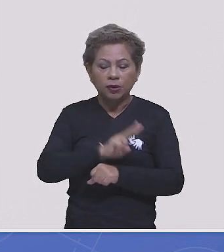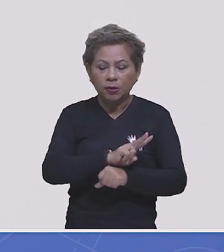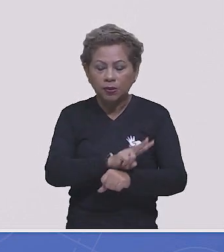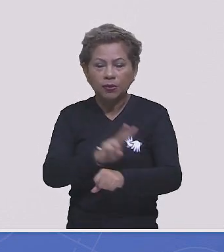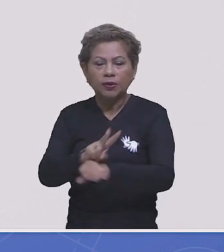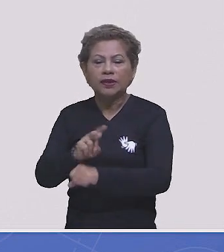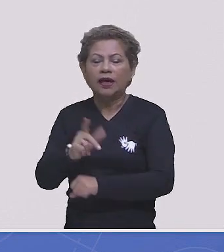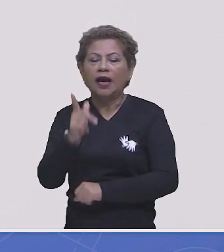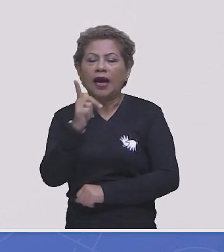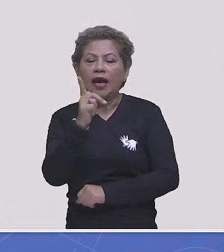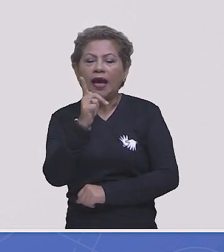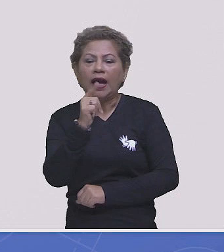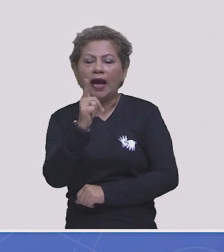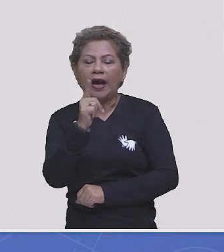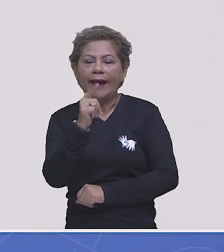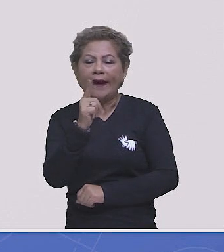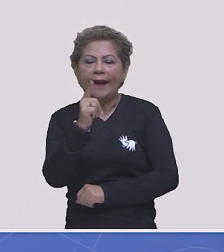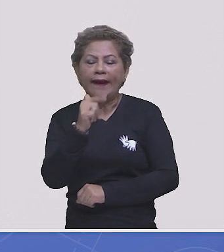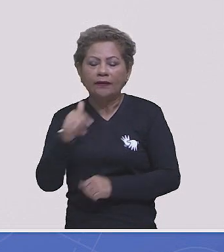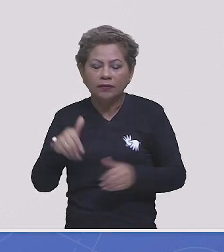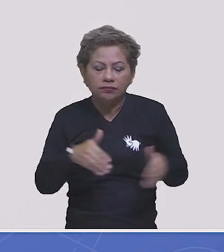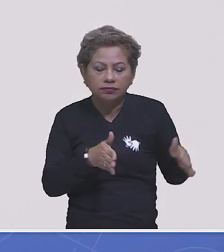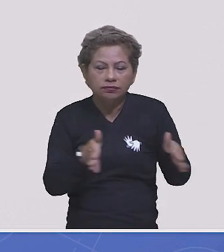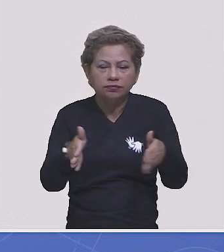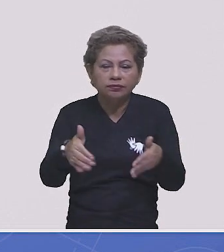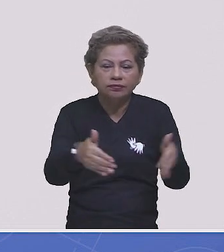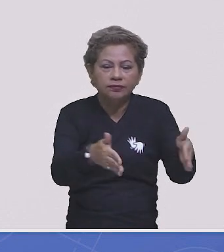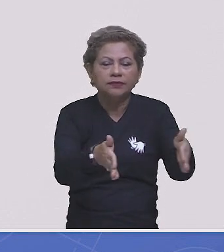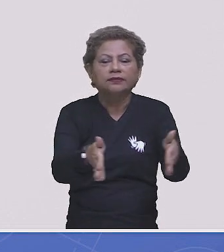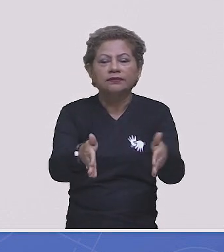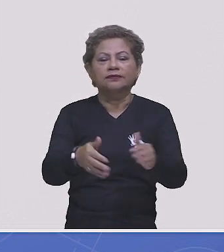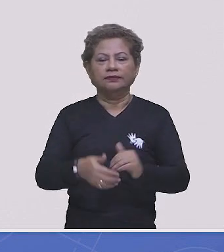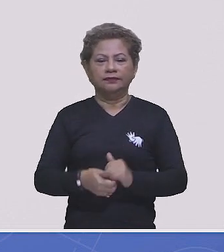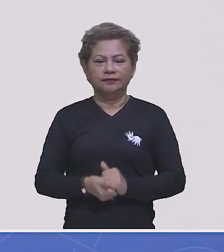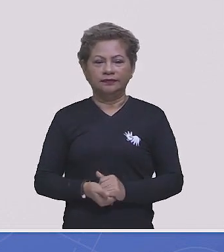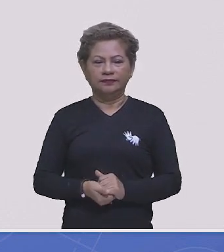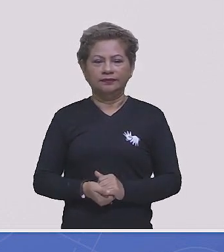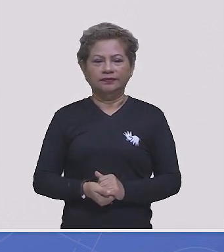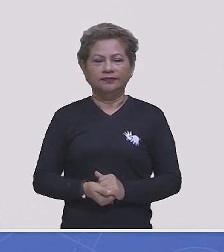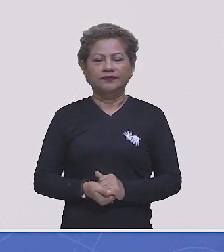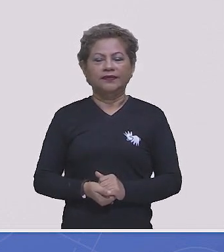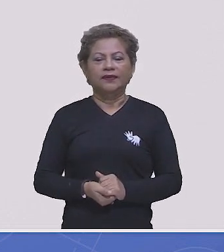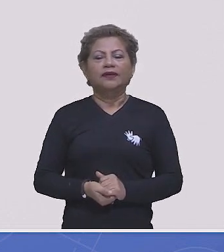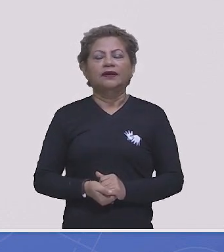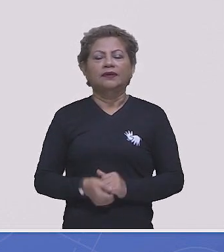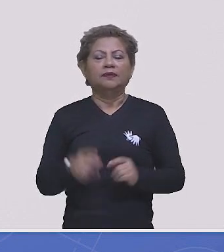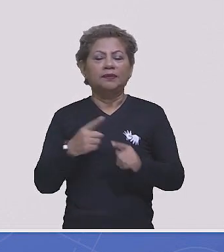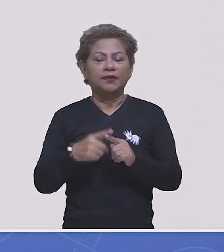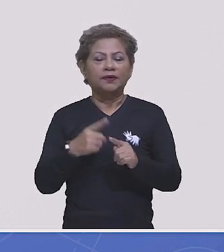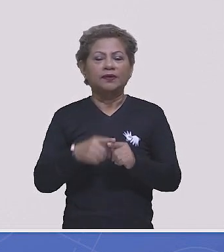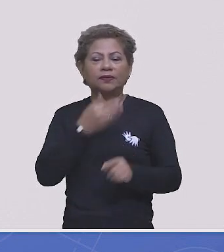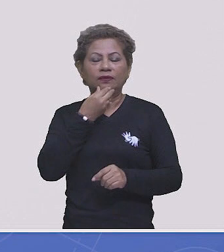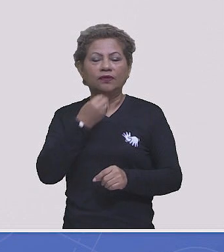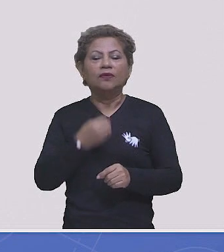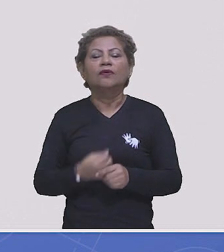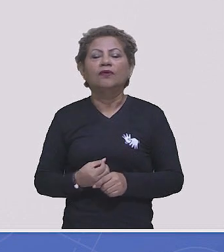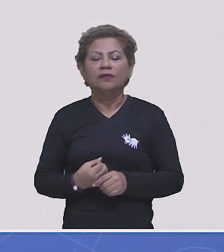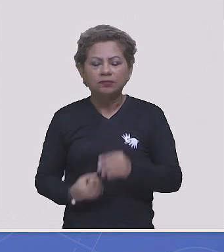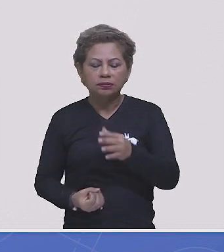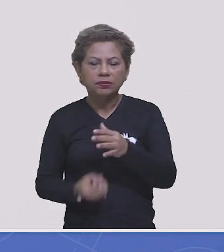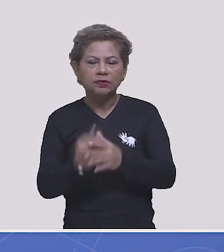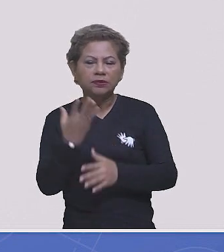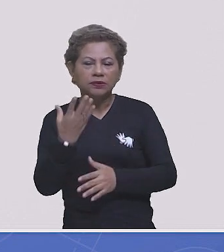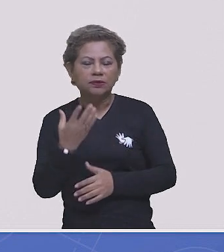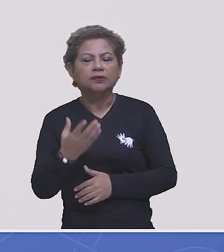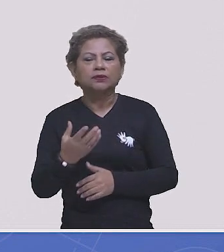foi o primeiro sistema de irrigação, né? De transporte de água pela cidade que o homem conseguiu construir. Então, a alternativa